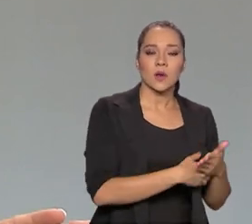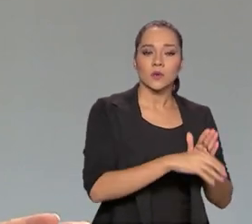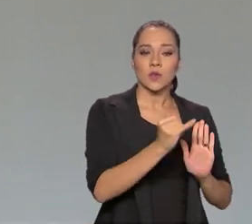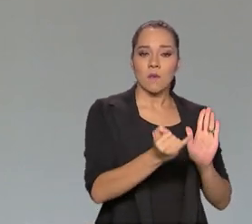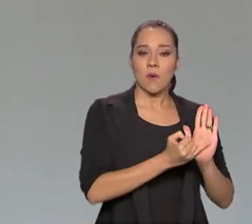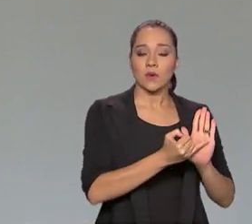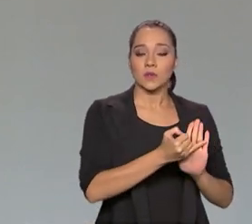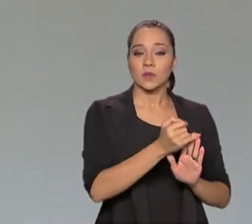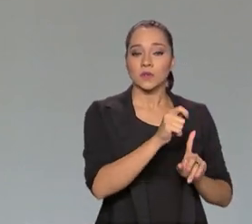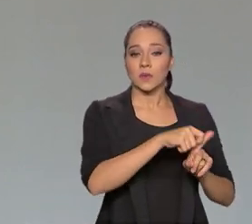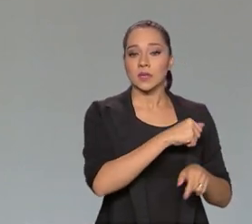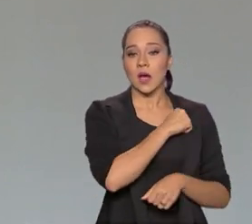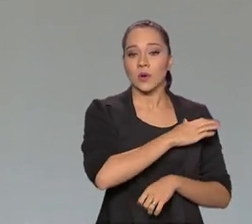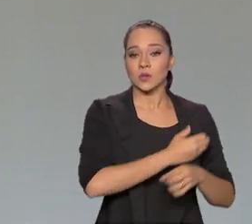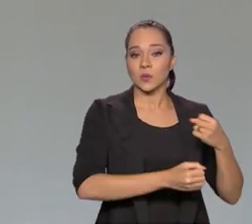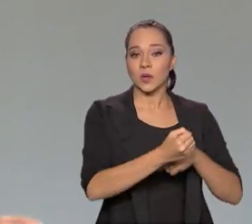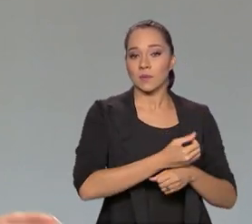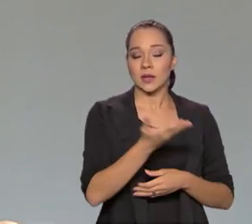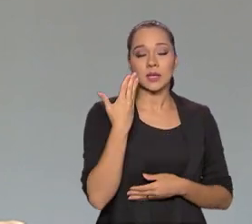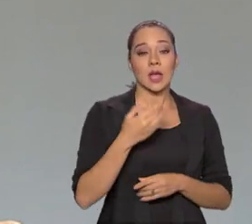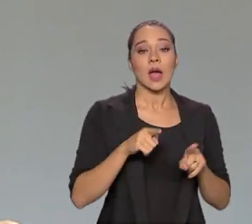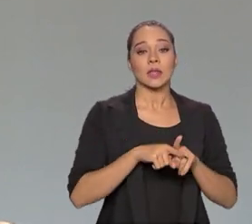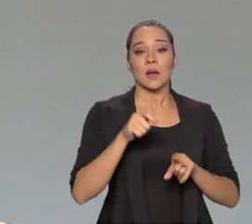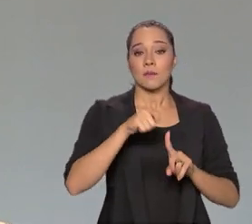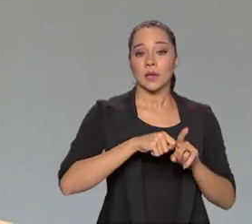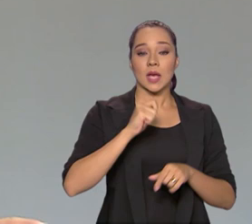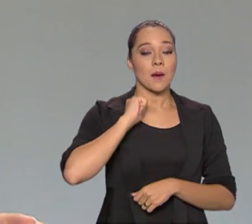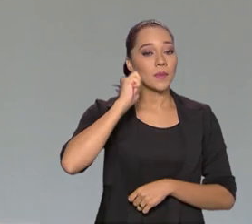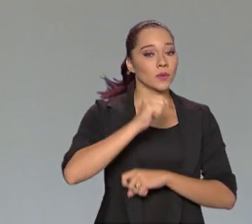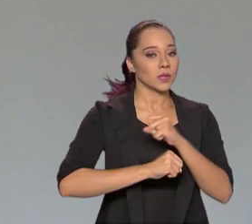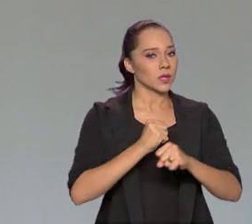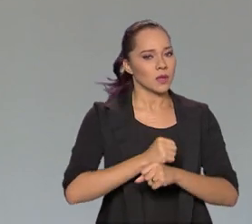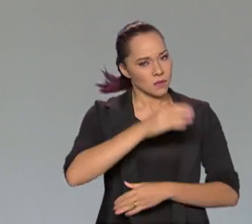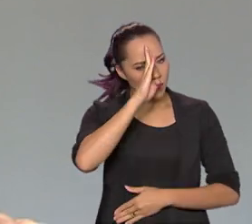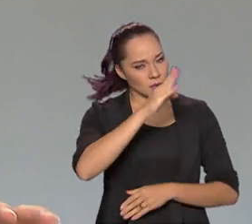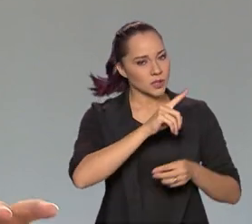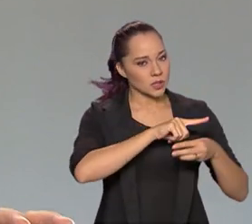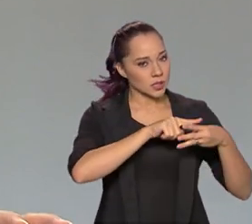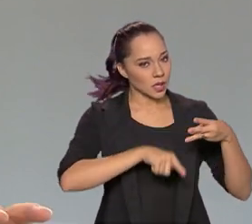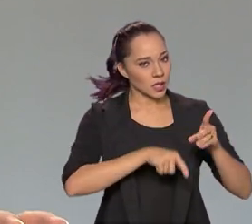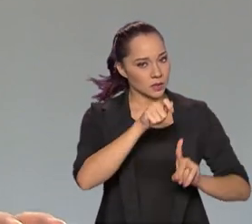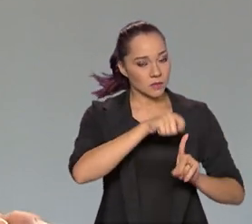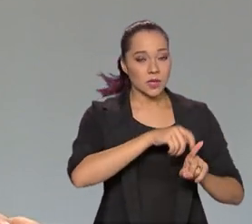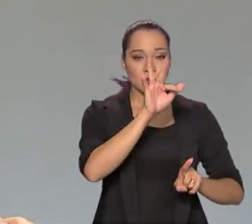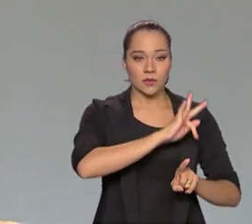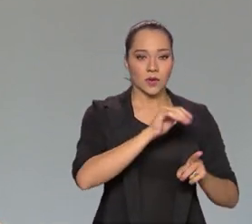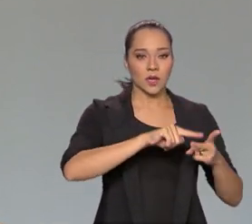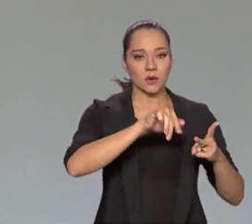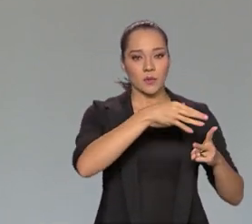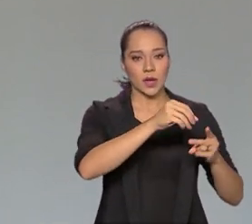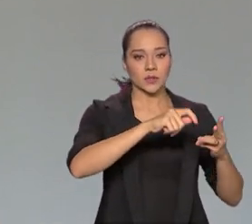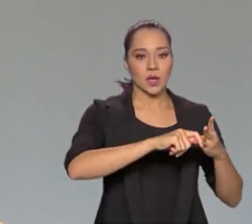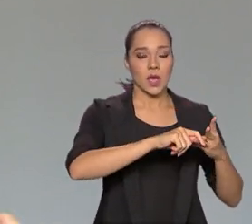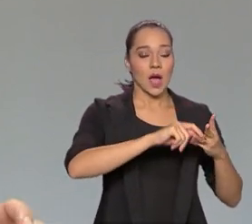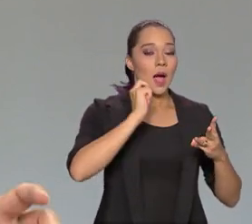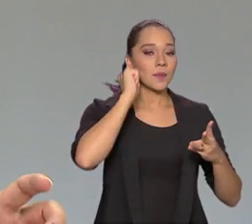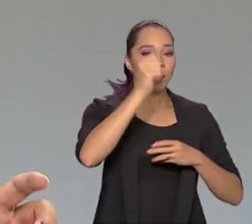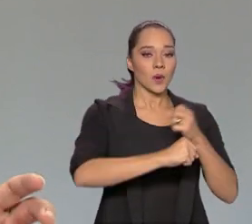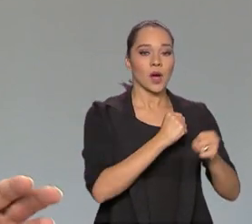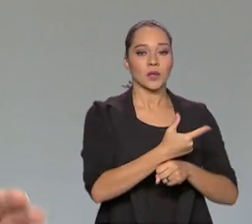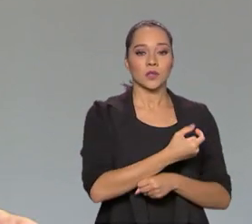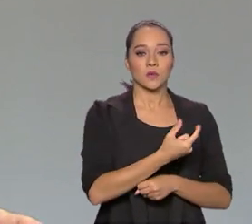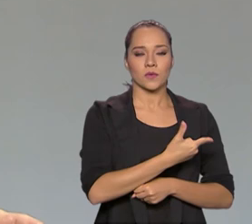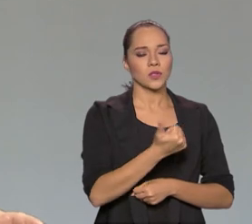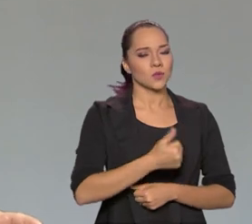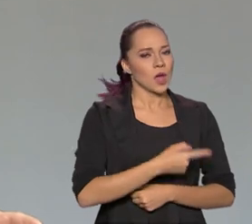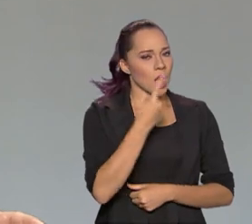desde agosto do ano passado até abril desse ano e principalmente enfocando esses 3 meses, fevereiro, março e abril de 2021. Eu